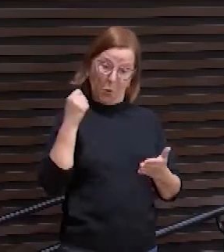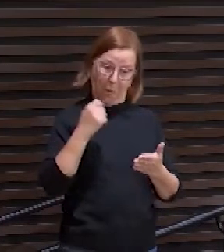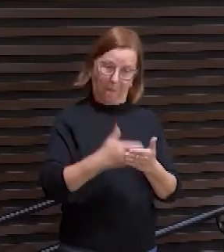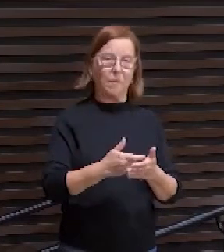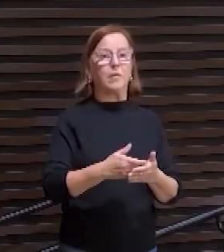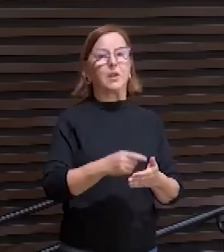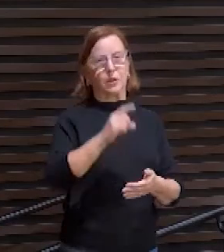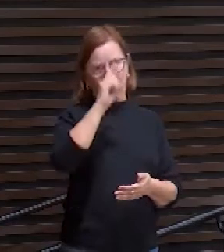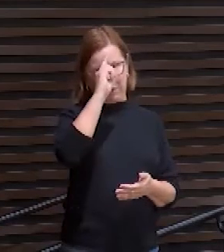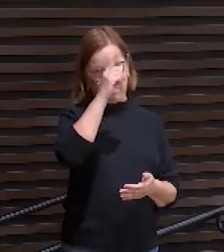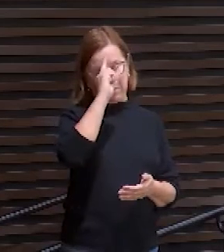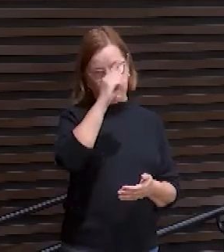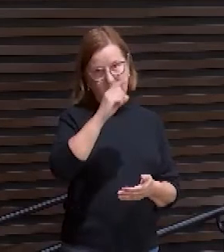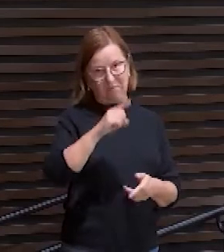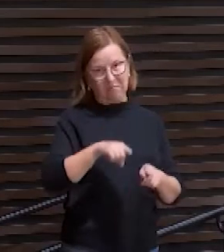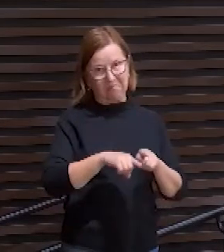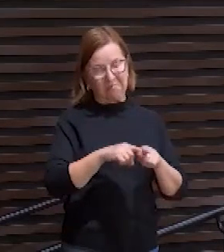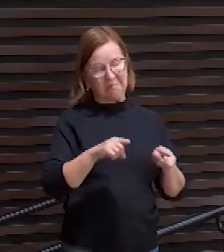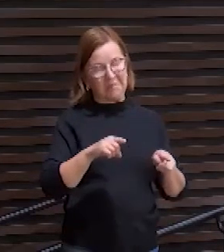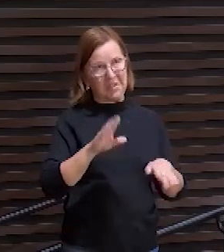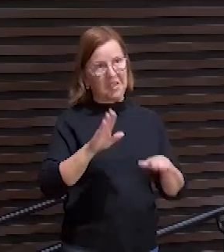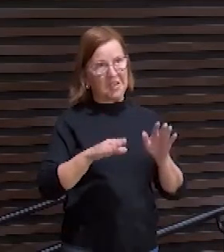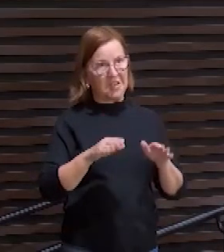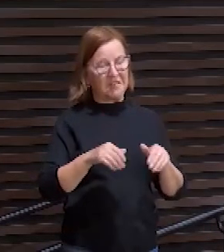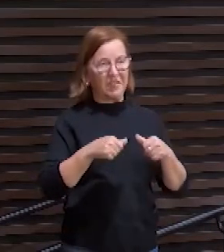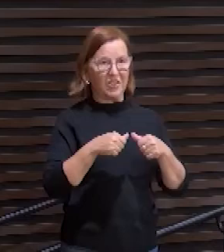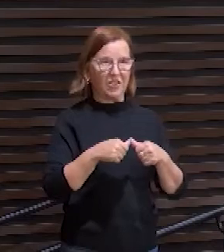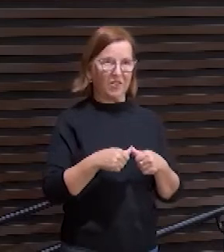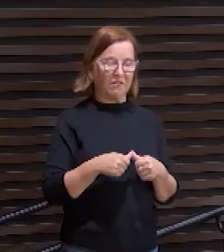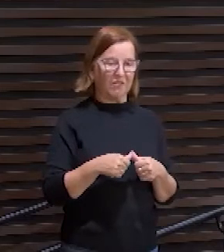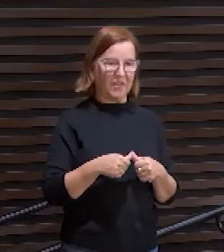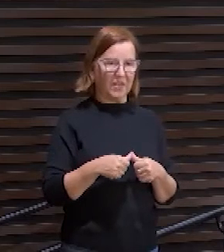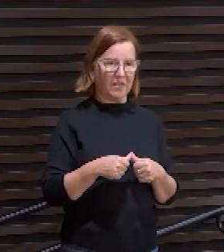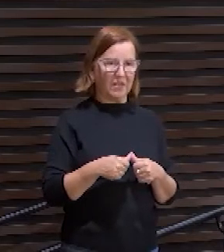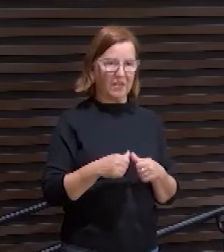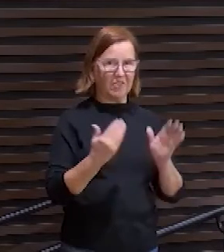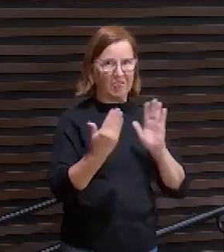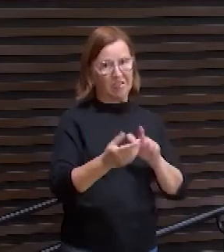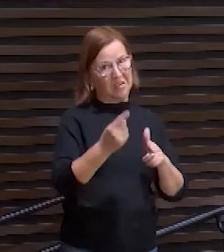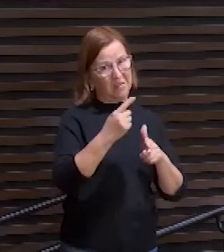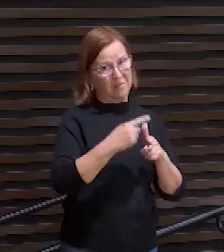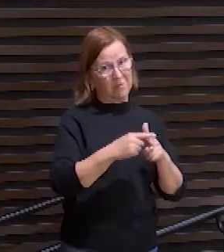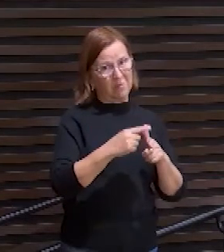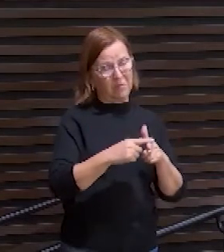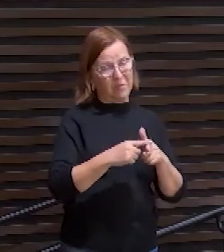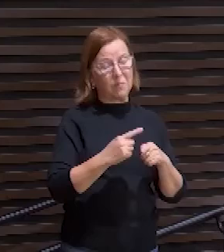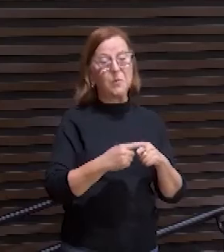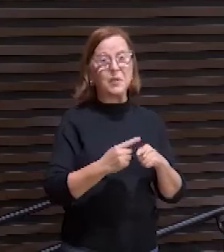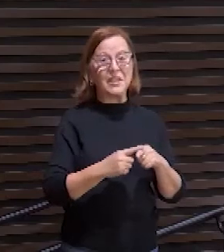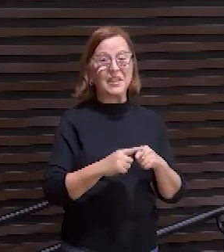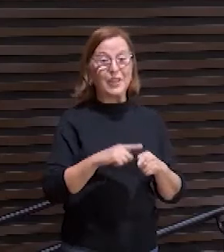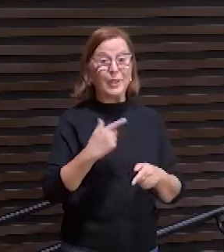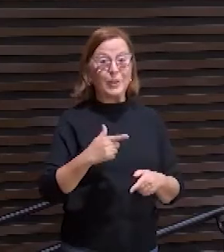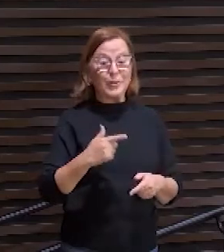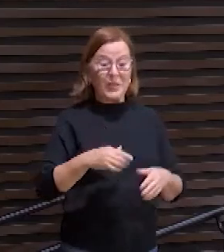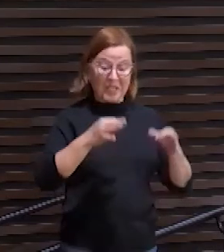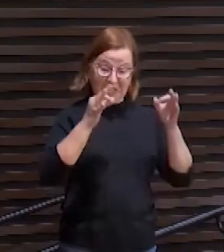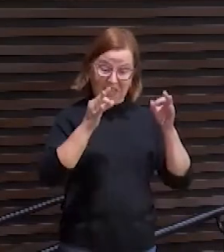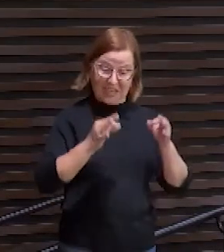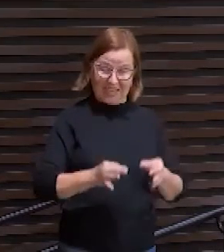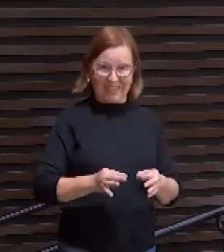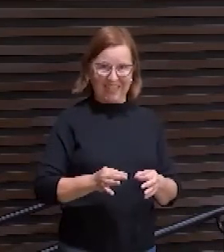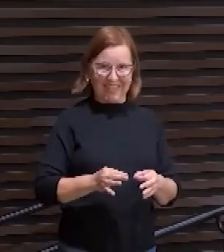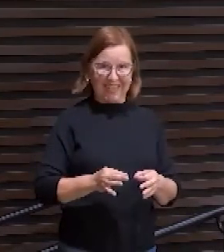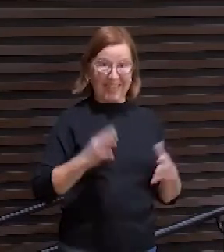estivesse diante de um dilema. Ele, como não tinha a convicção e a certeza da salvação, da vida eterna, ele ainda